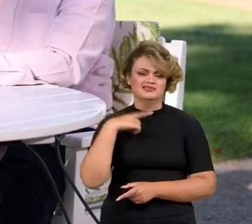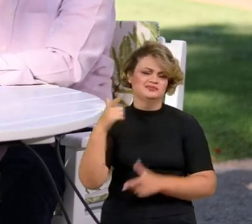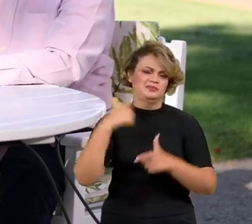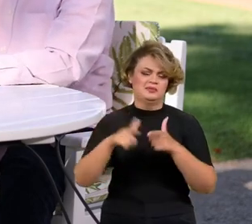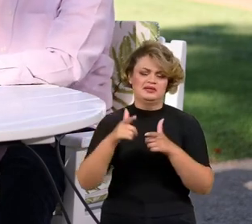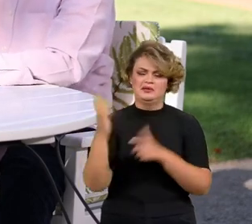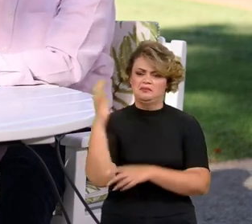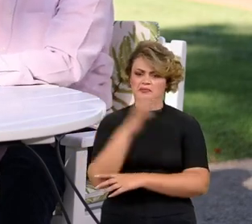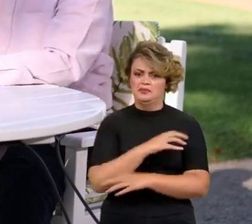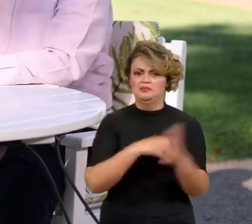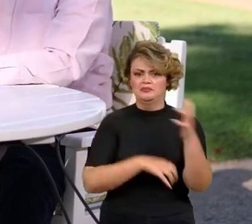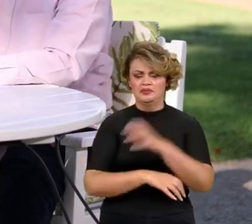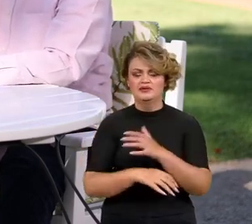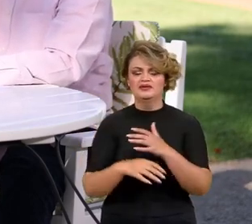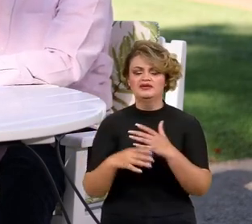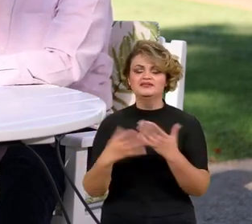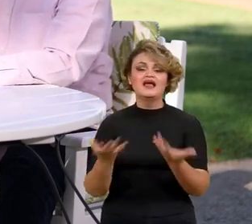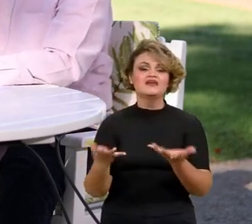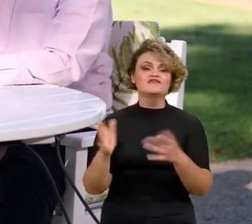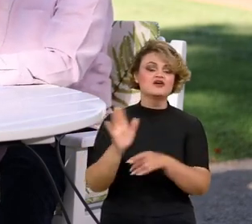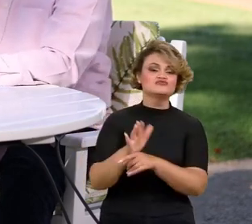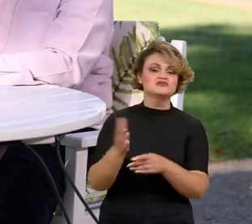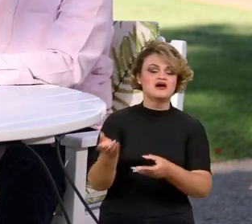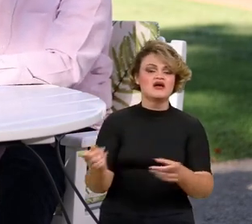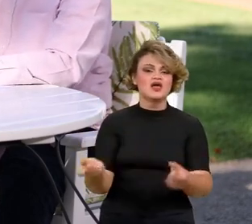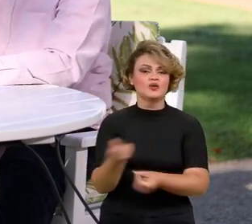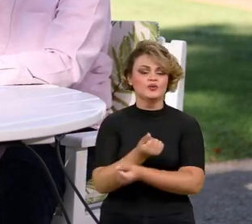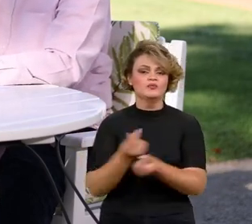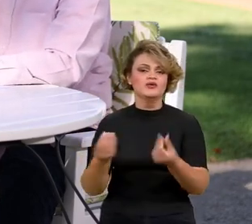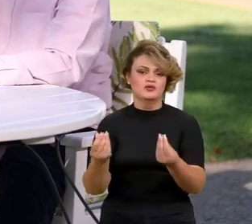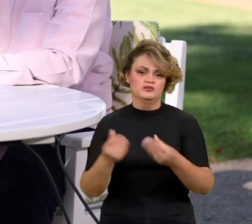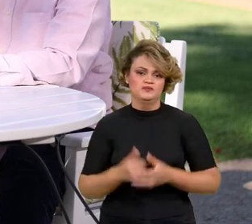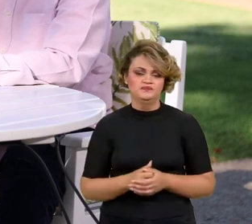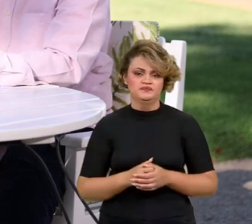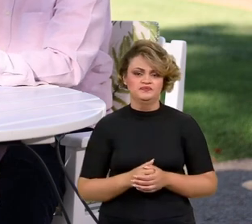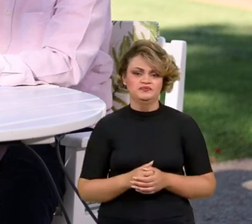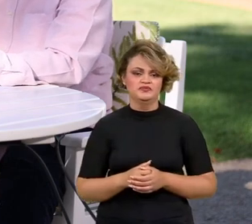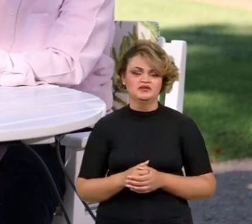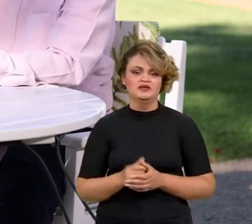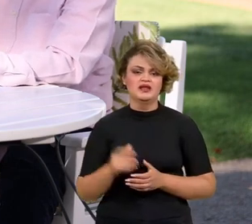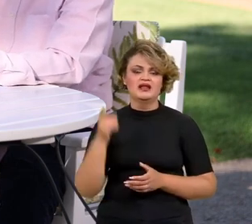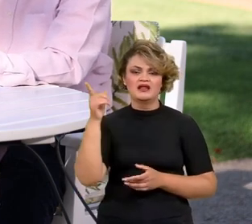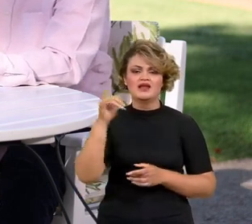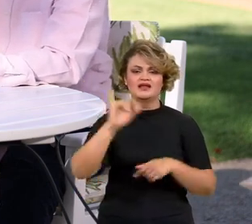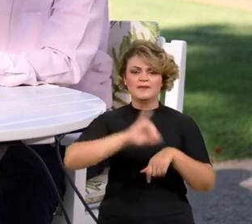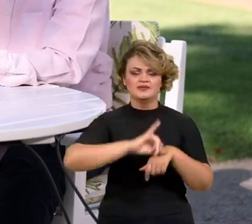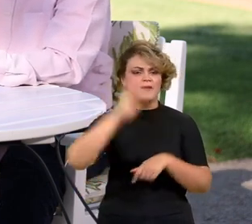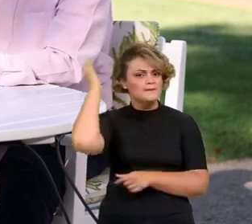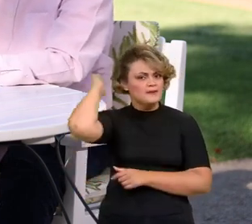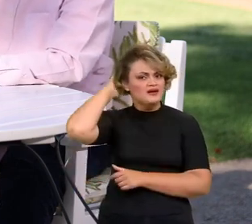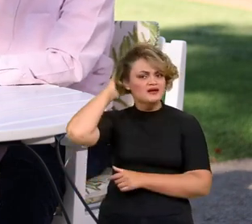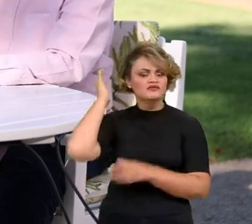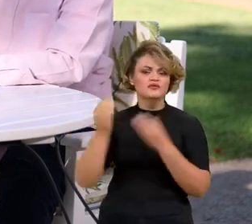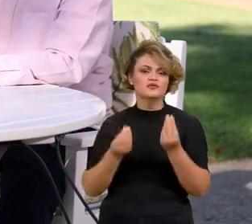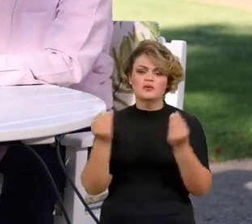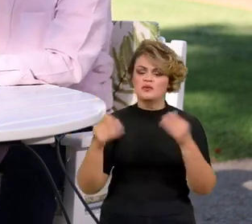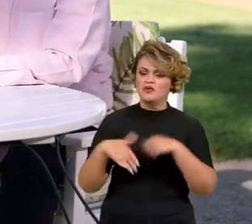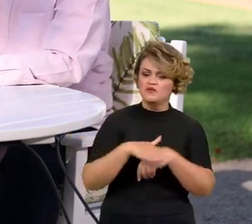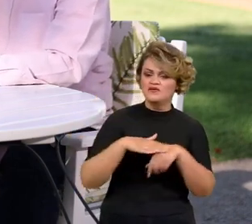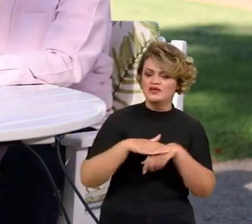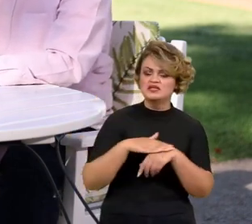do Estado também de toda a região é como é que foi lá em Belém Como como é que foi o encontro com as pessoas